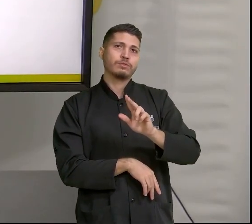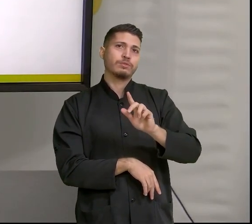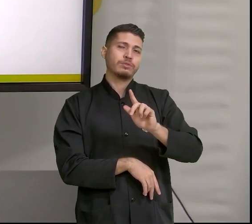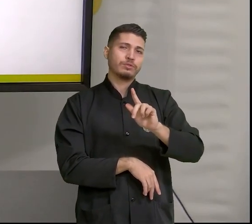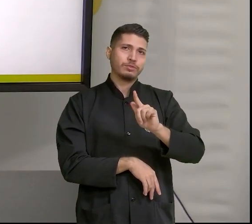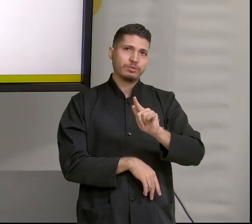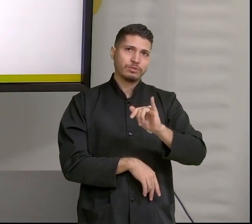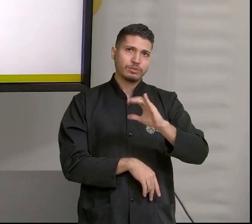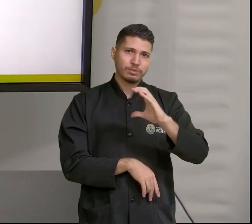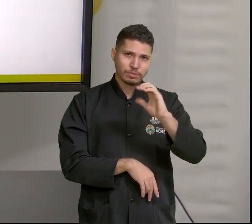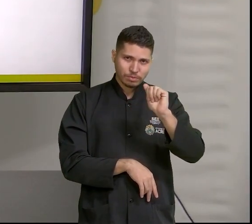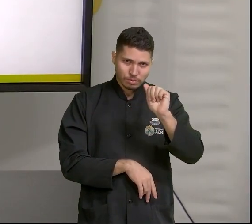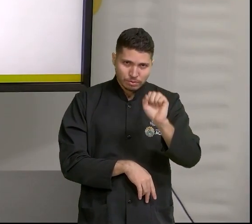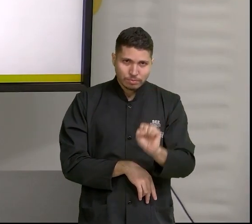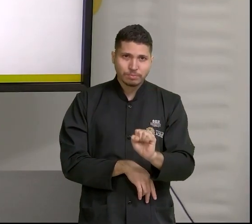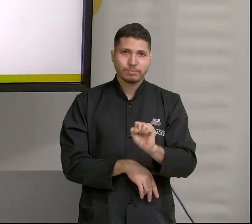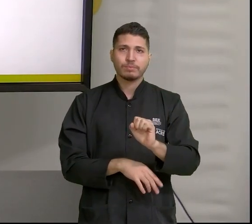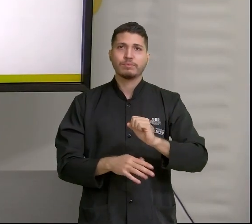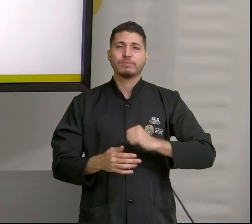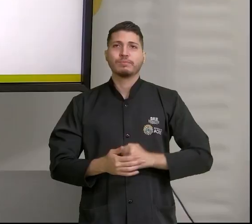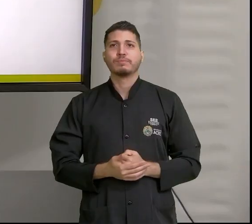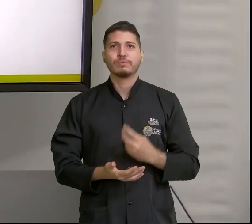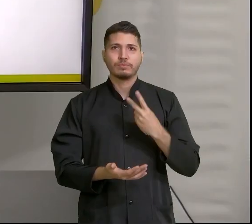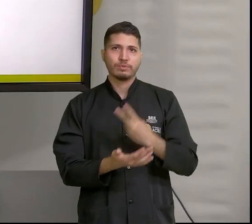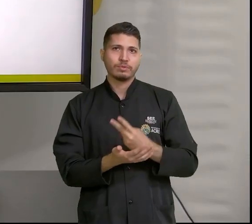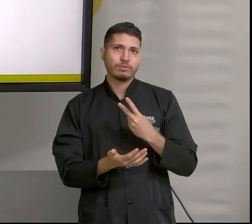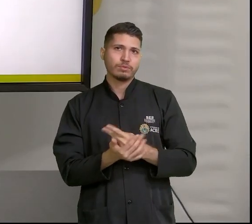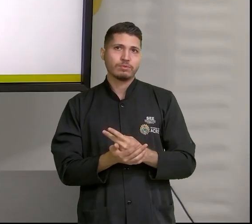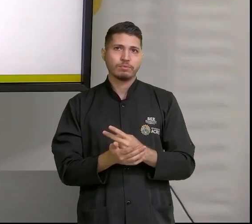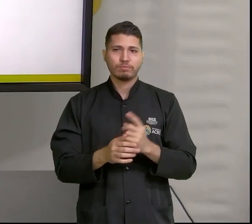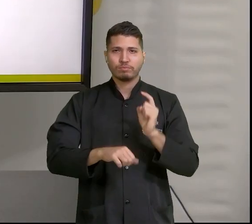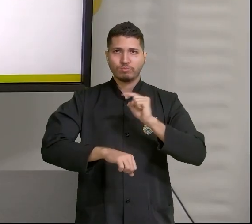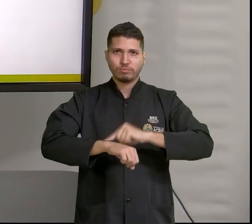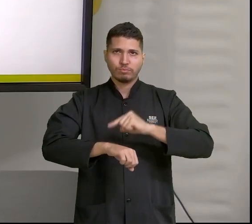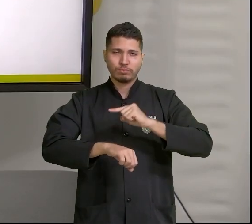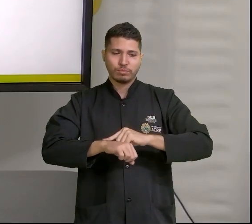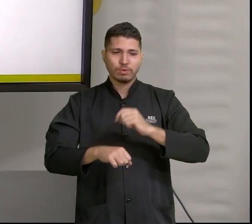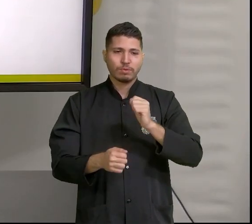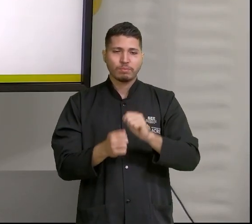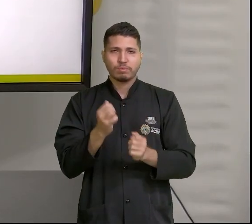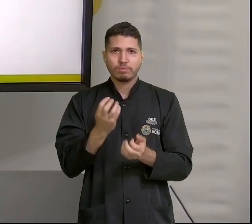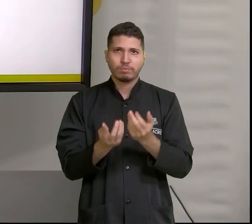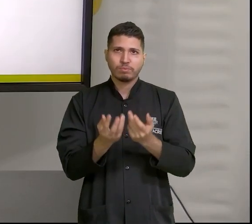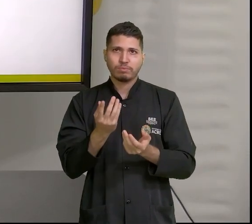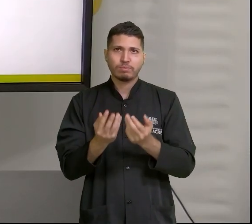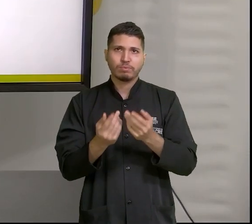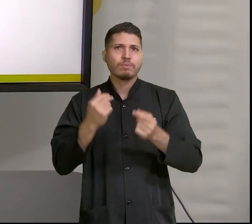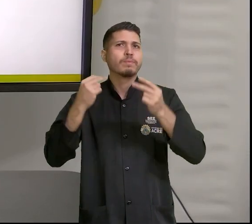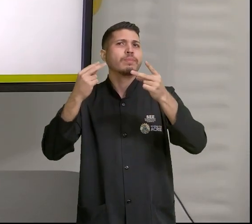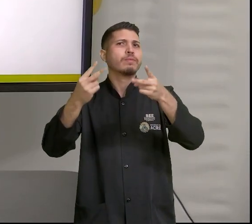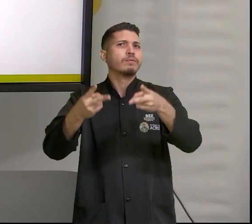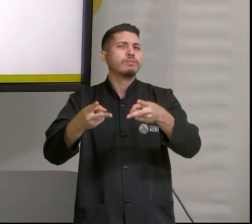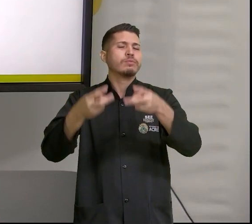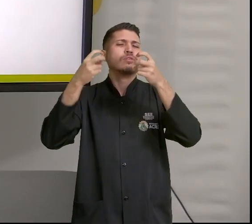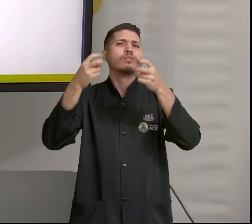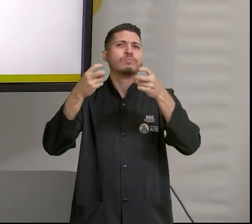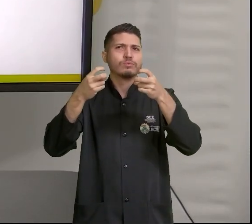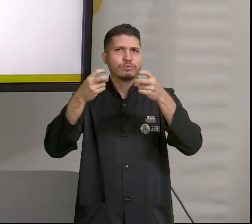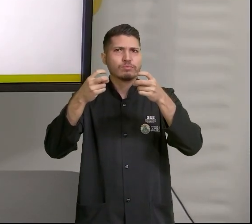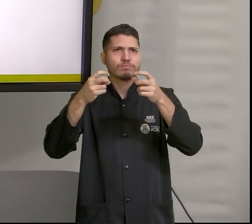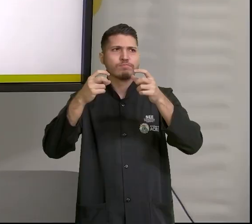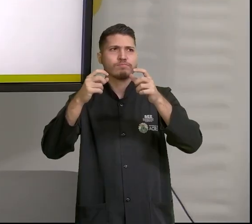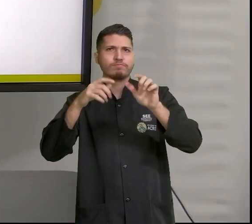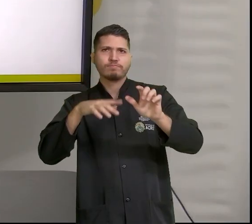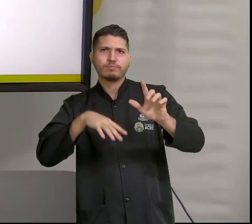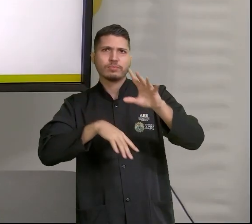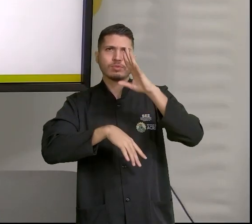nós estamos no período de queimadas, uma das coisas que a gente vai observar, sendo noticiado todos os dias nos jornais, é o